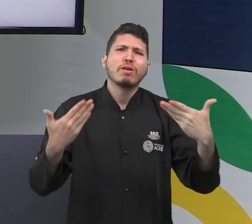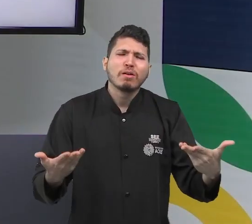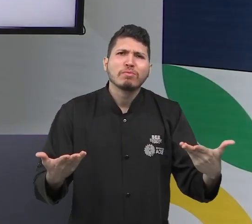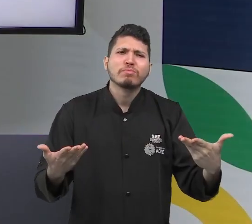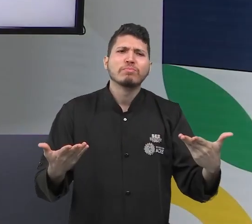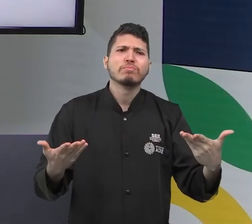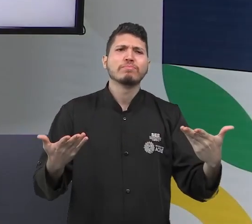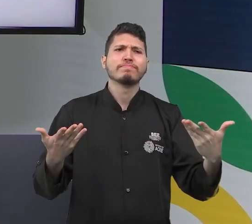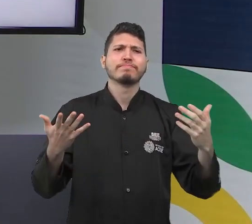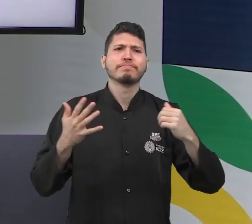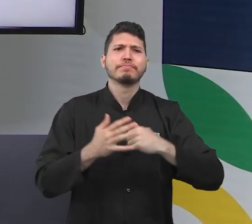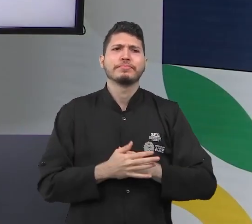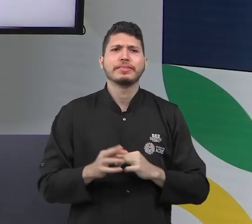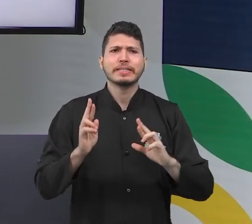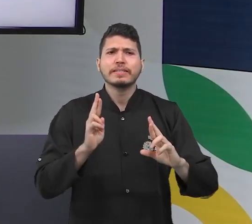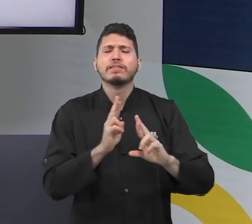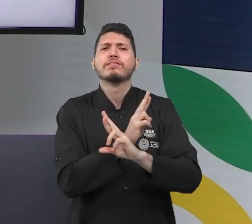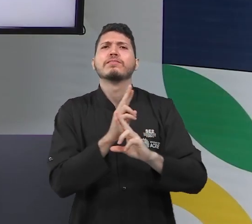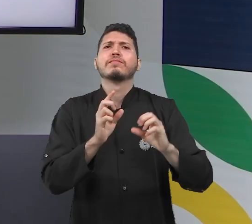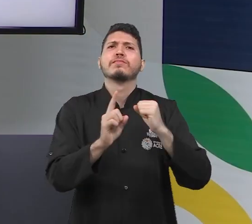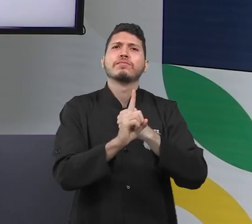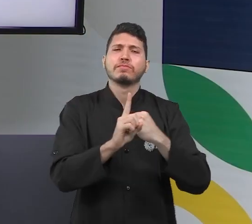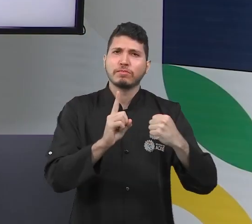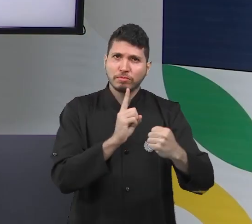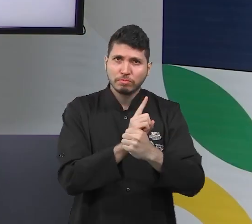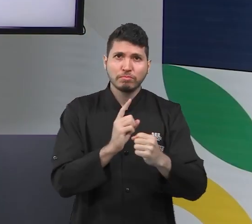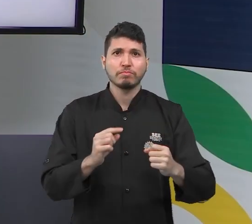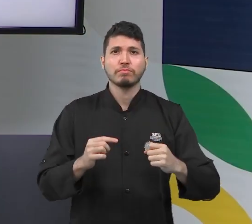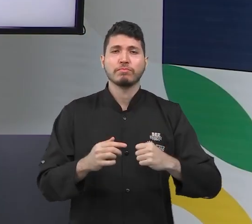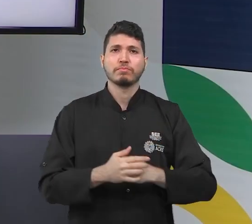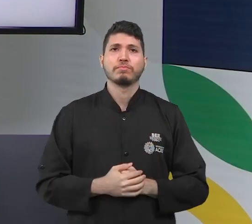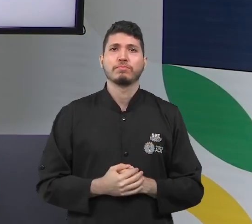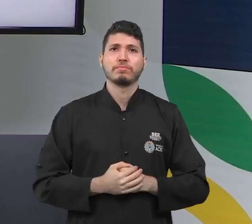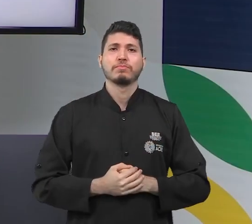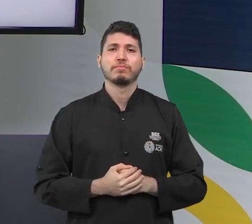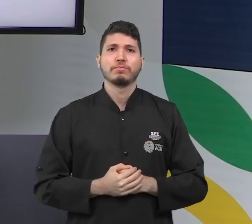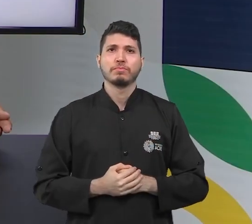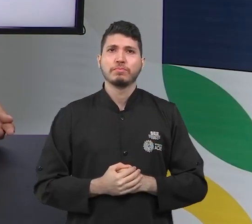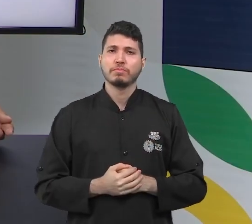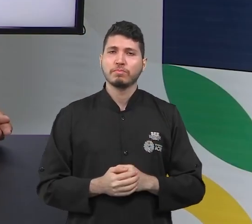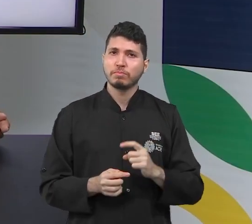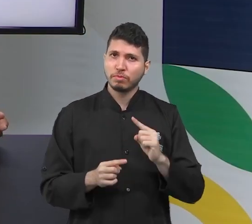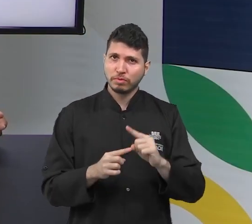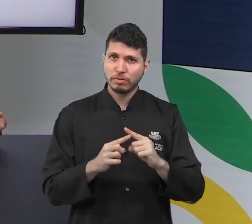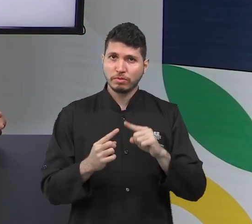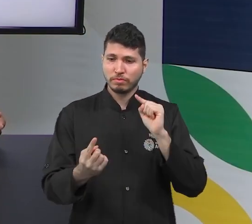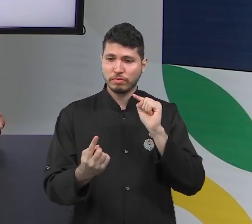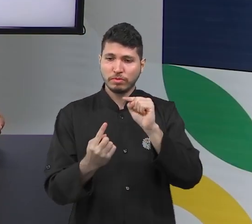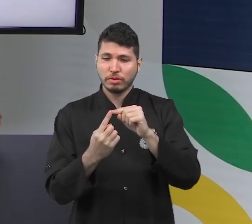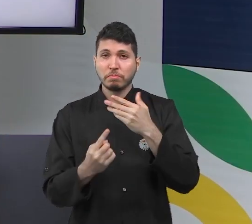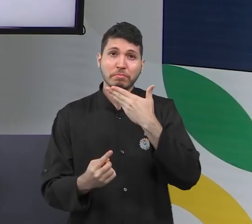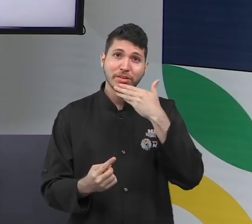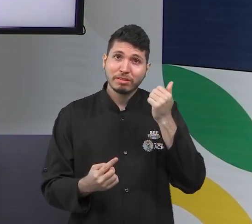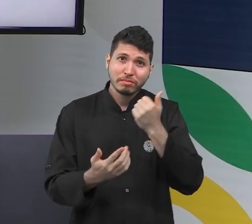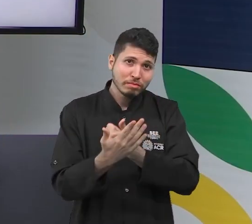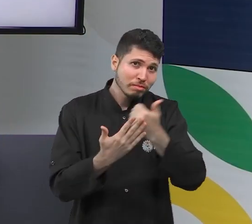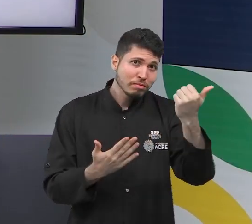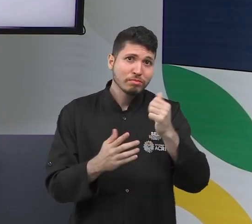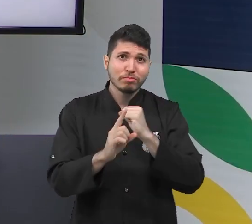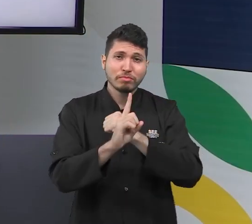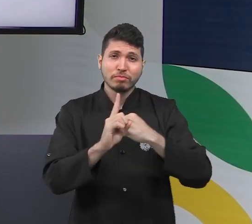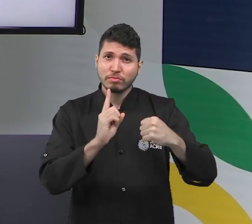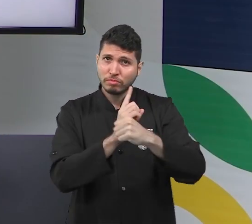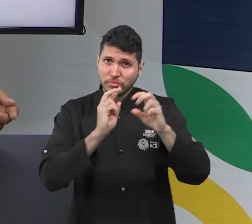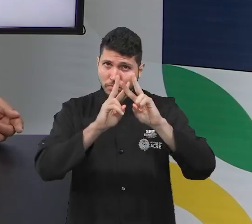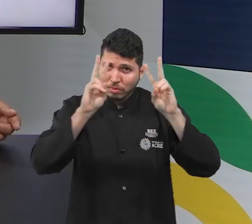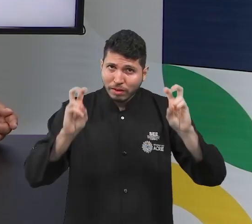ciência, ela tem como principal finalidade a melhoria da ação social sobre a vida